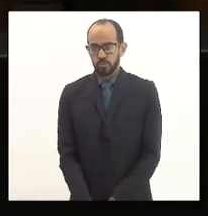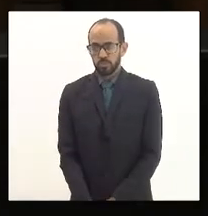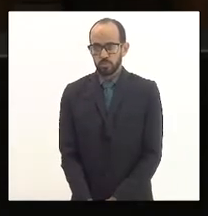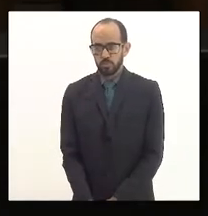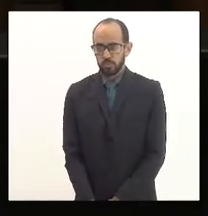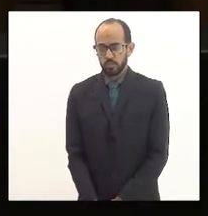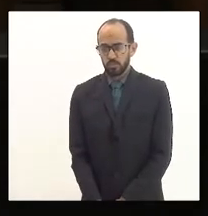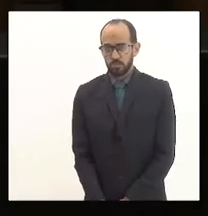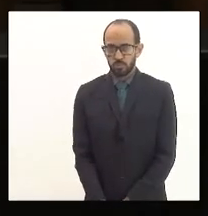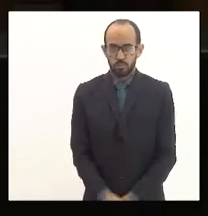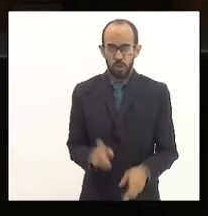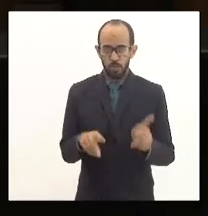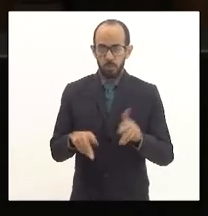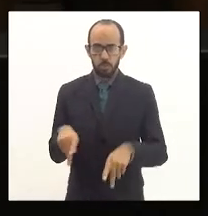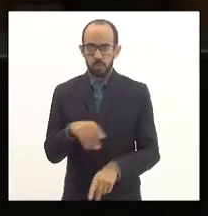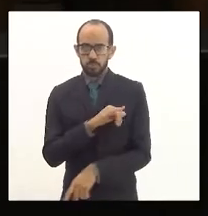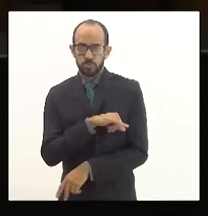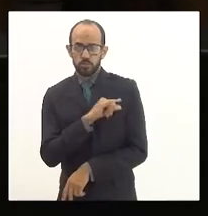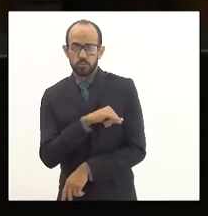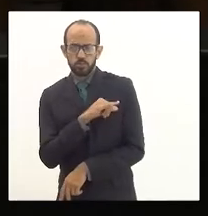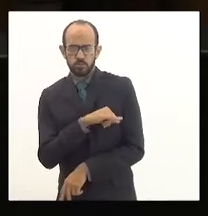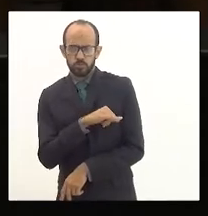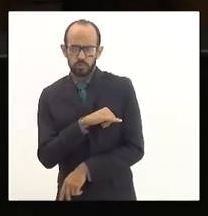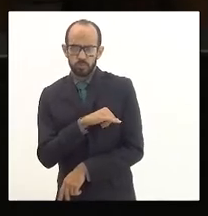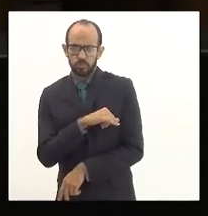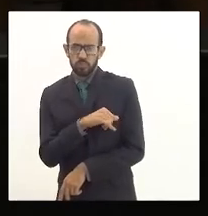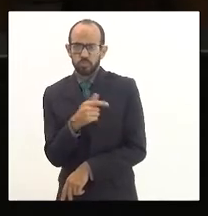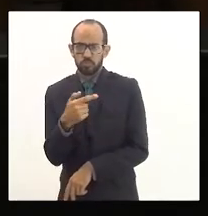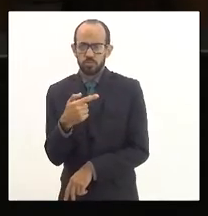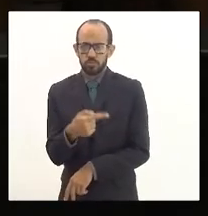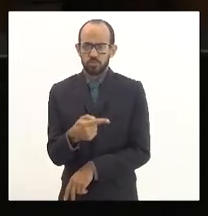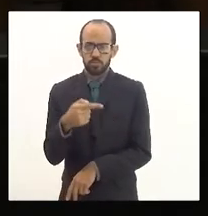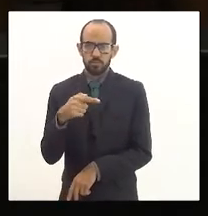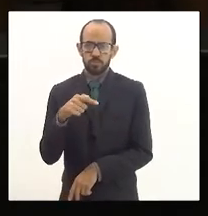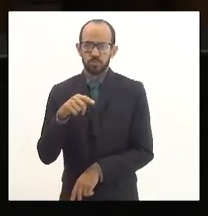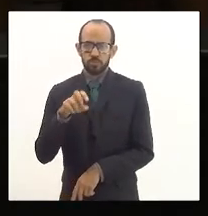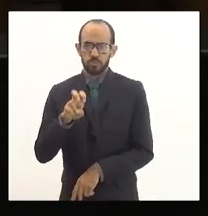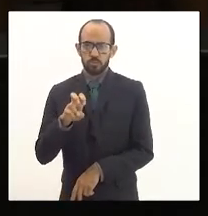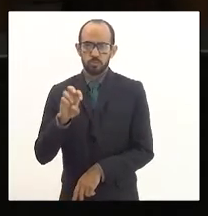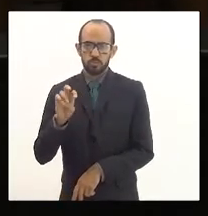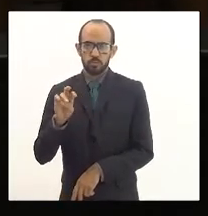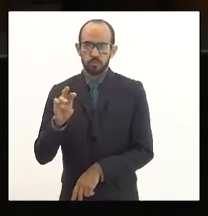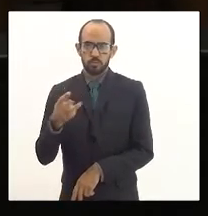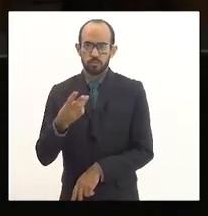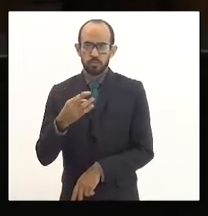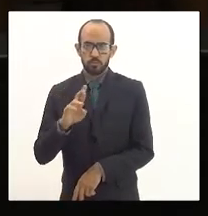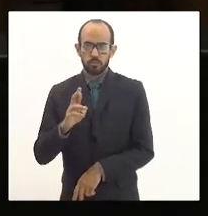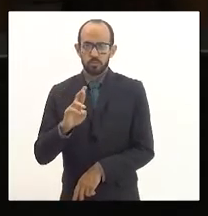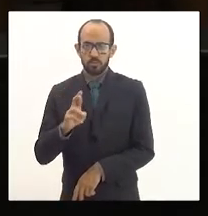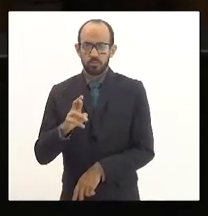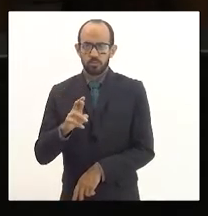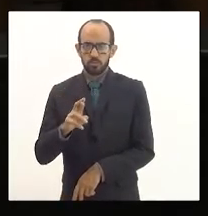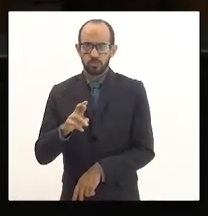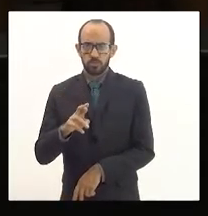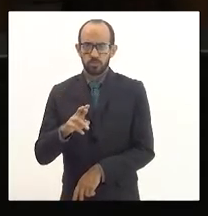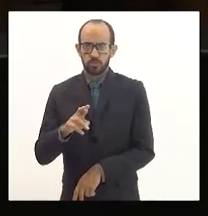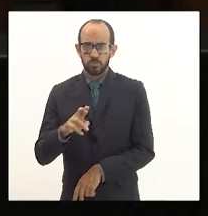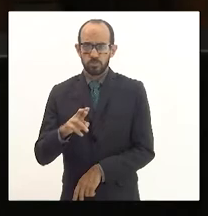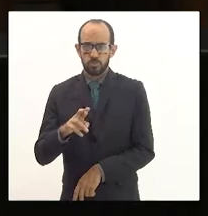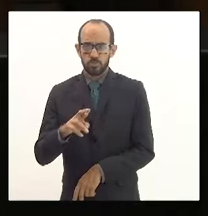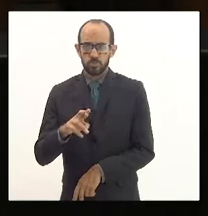do Rio de Janeiro com esses 75 milhões de reais